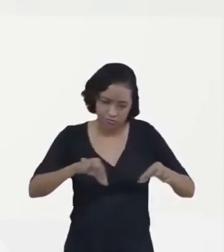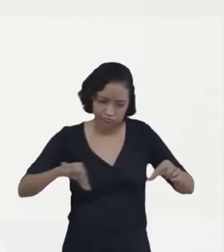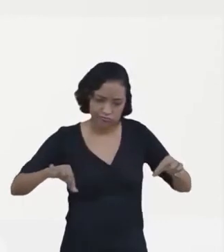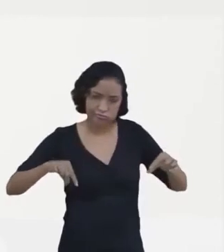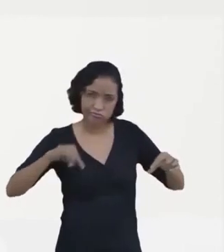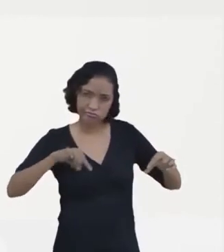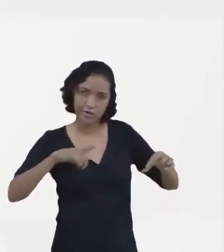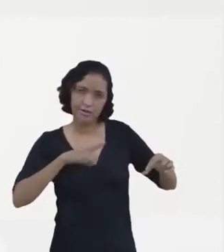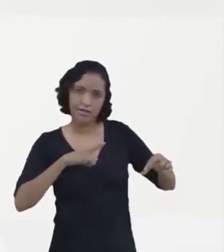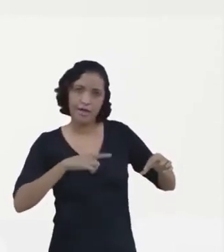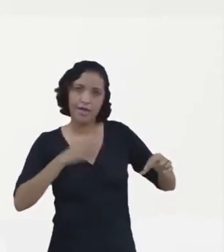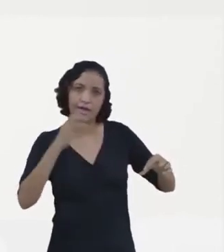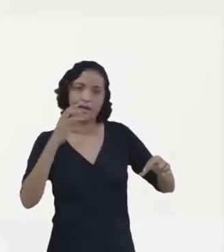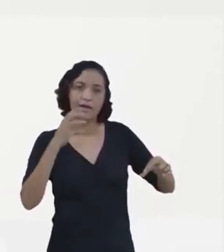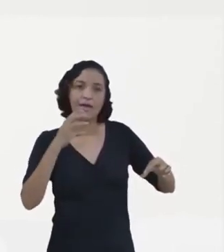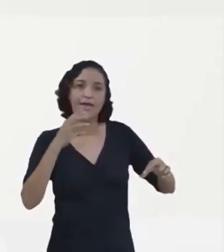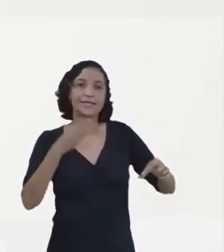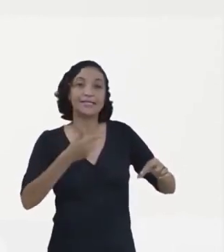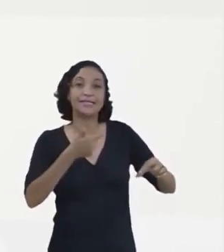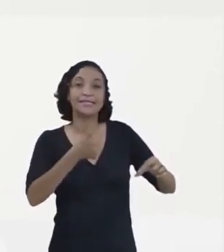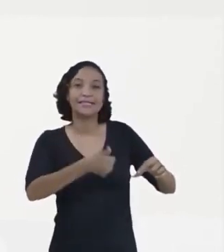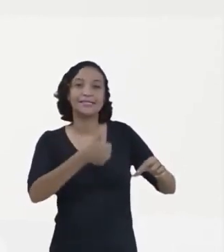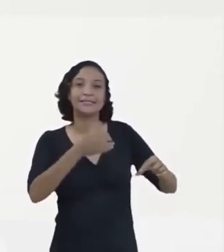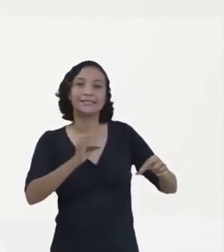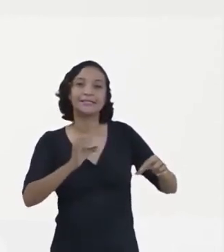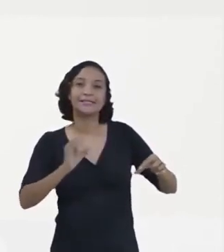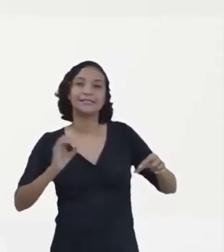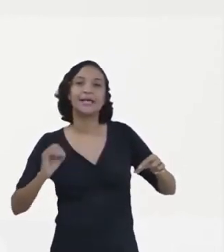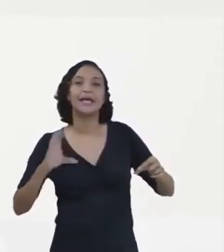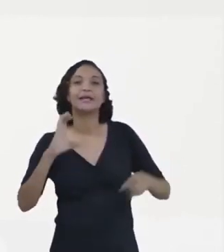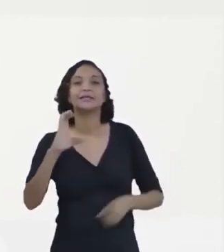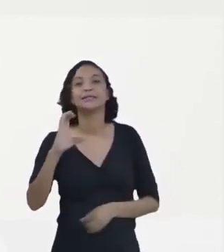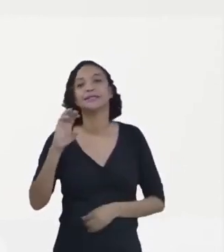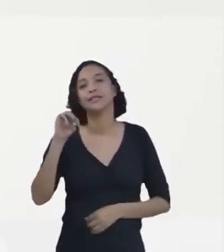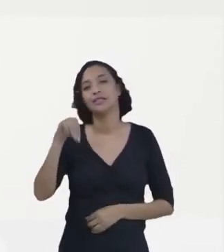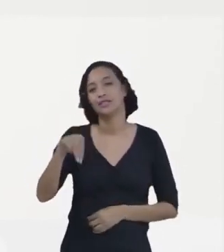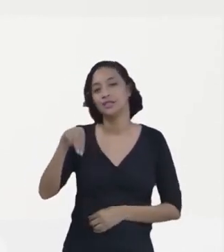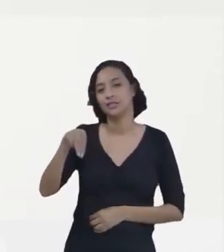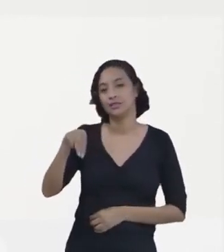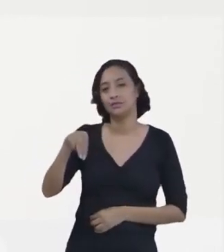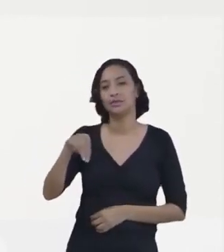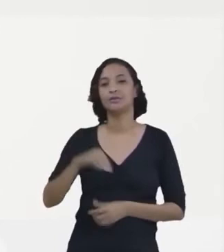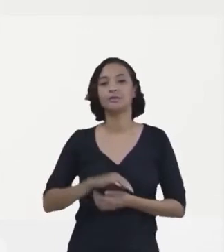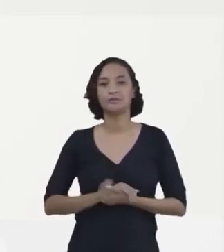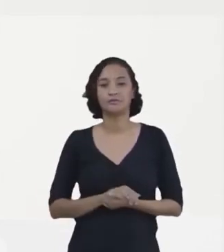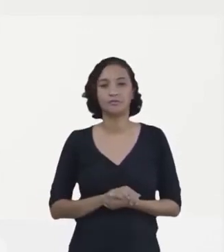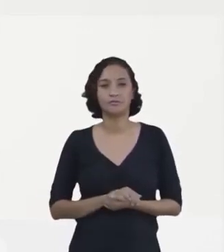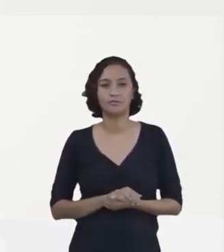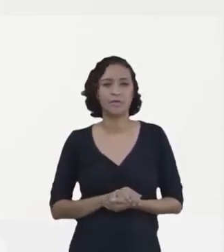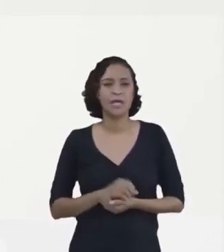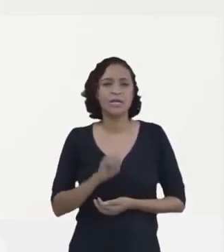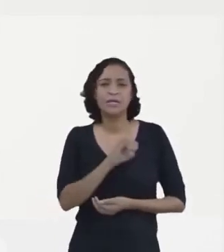aí? Então, daqui até aqui, seria quanto?